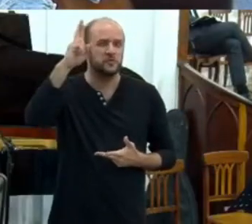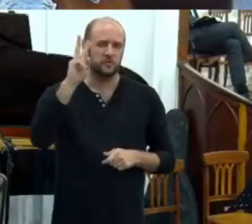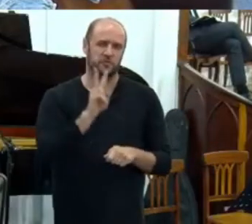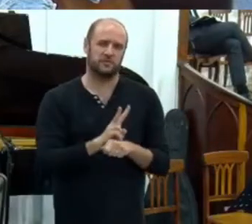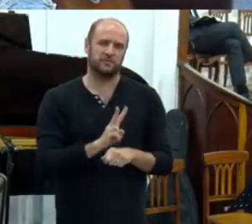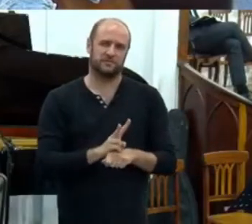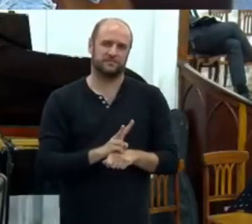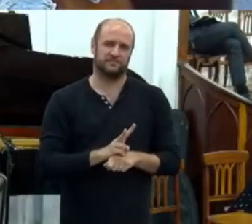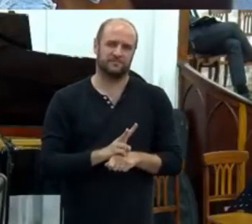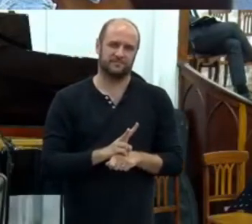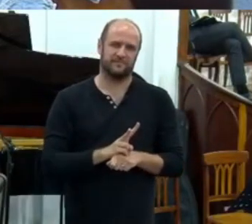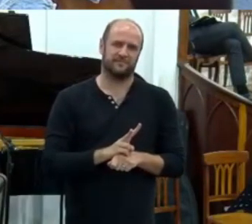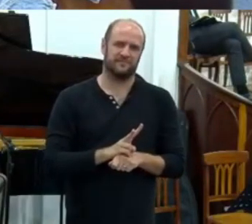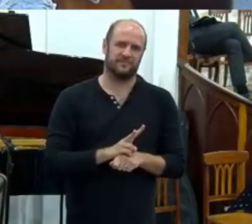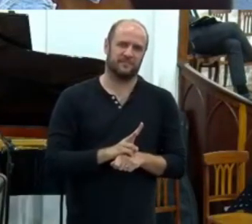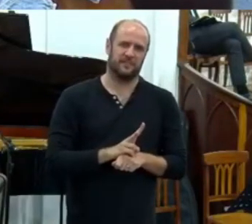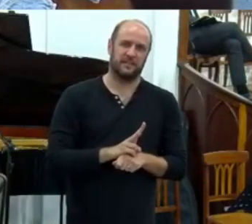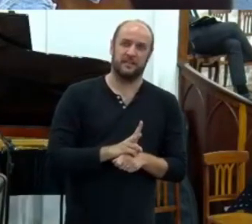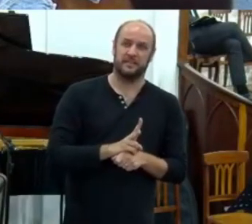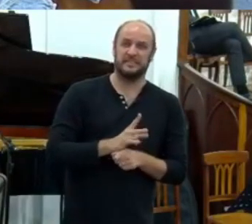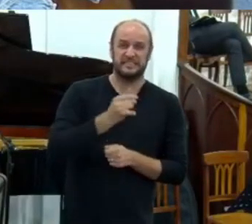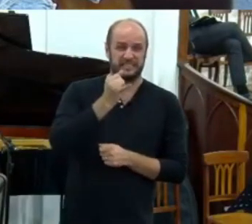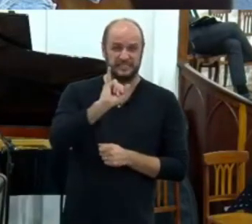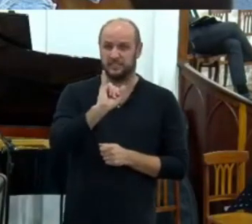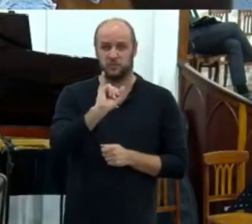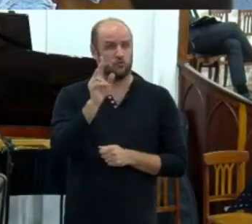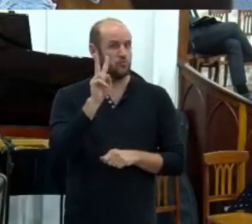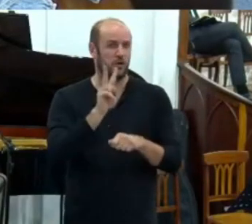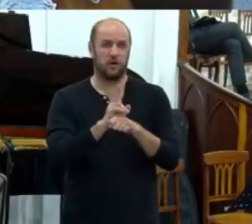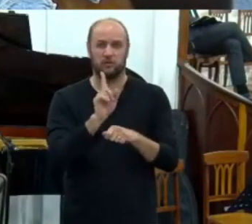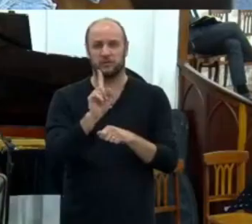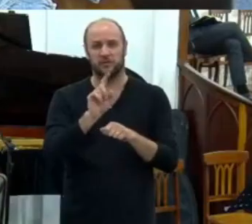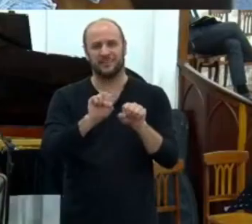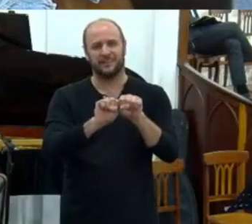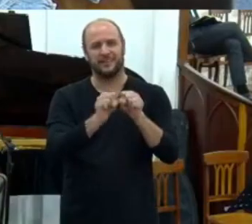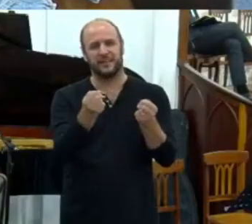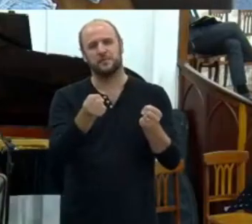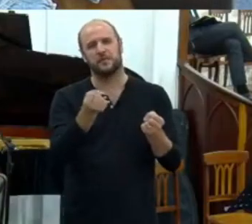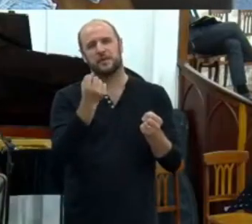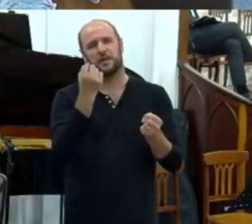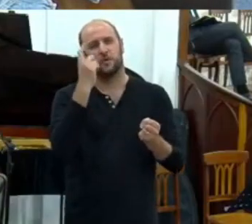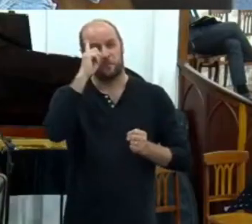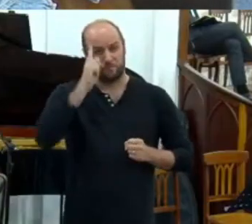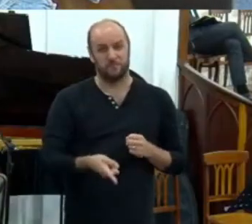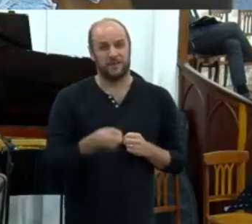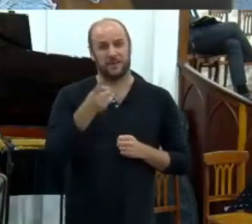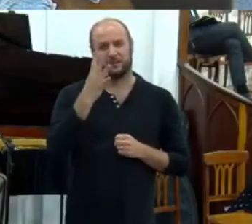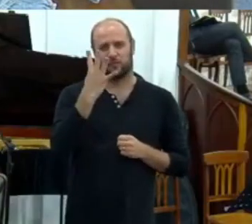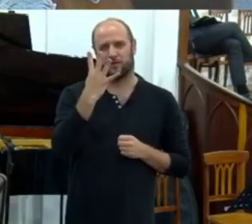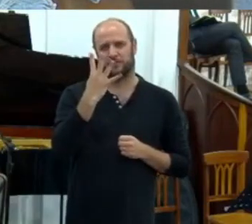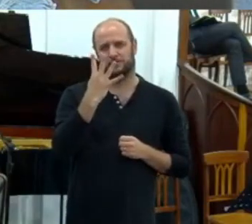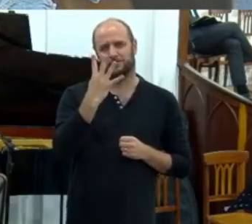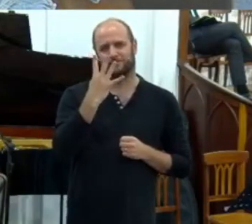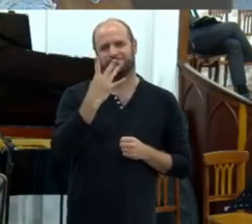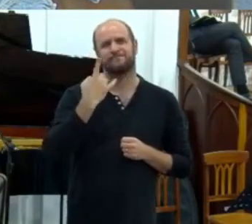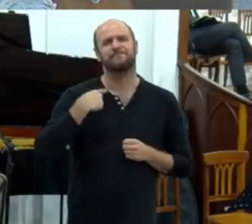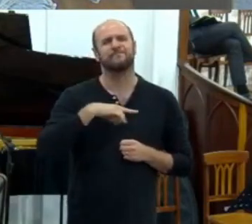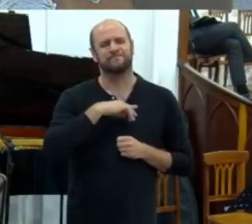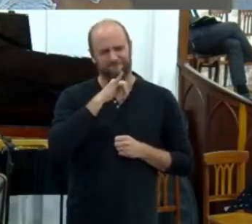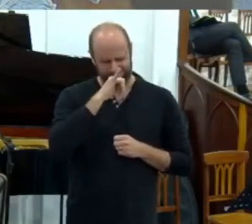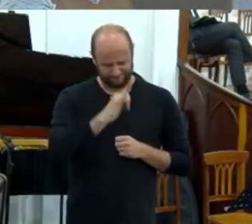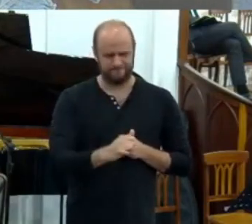numa quebra do quarto mandamento. E por isso podemos afirmar pela palavra